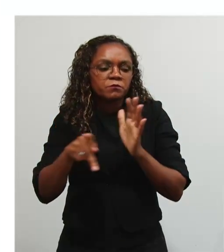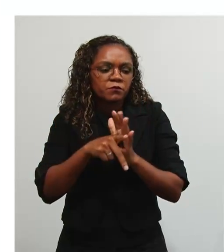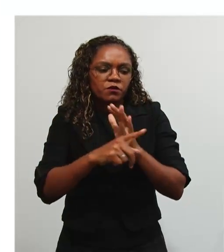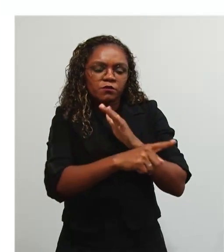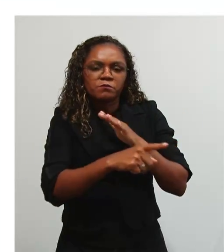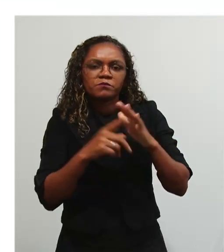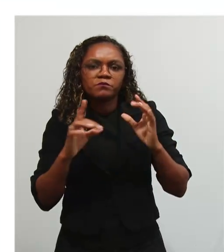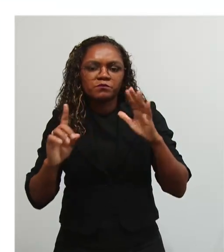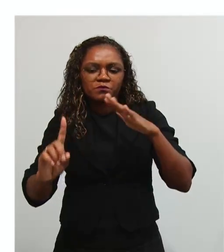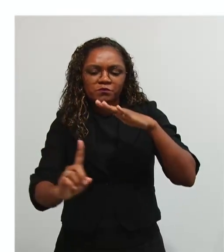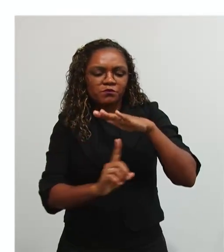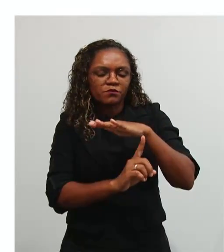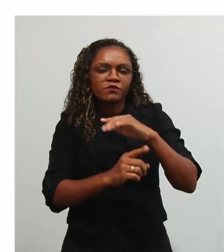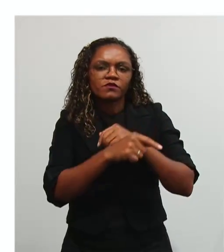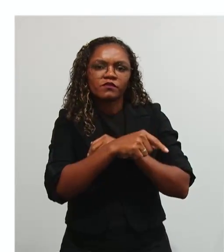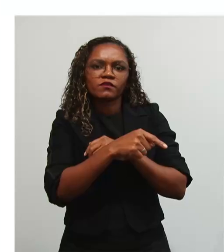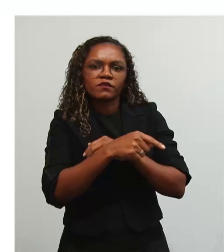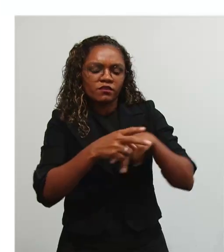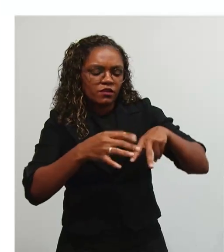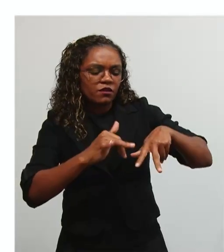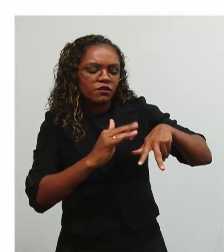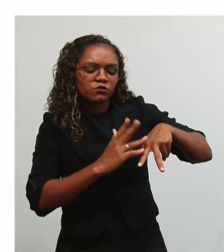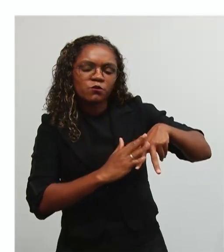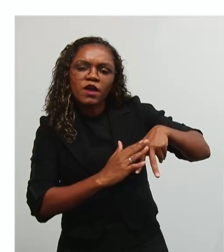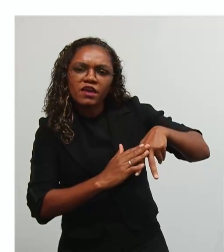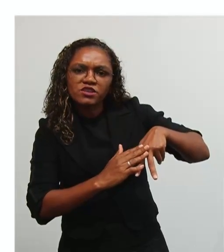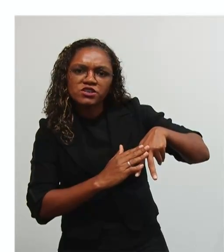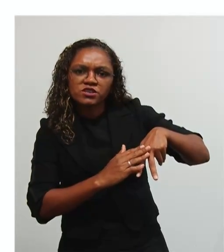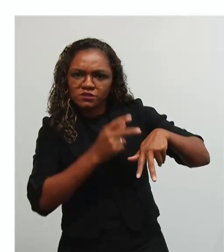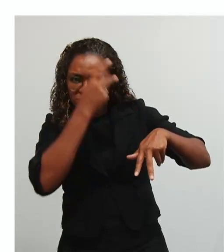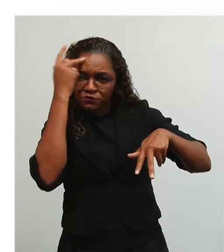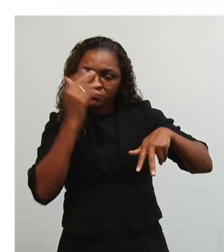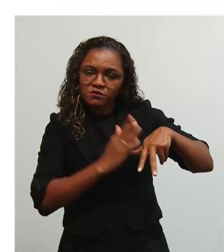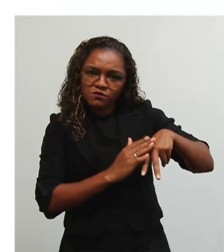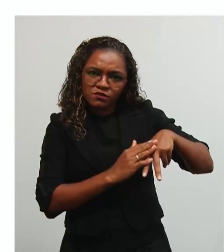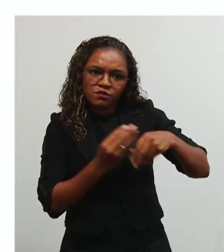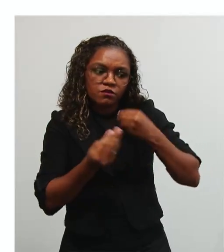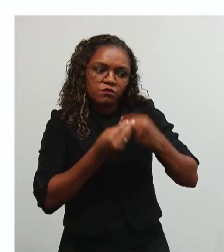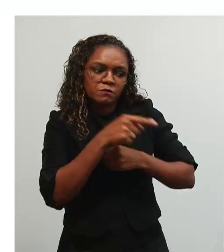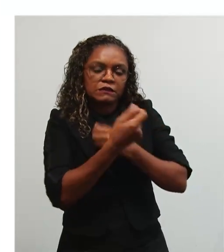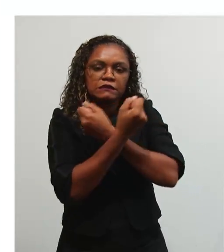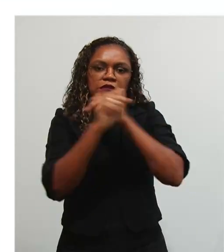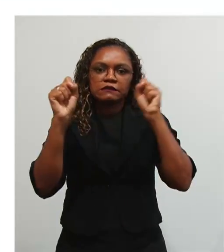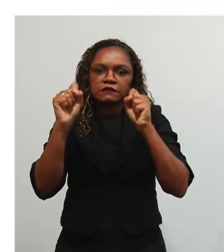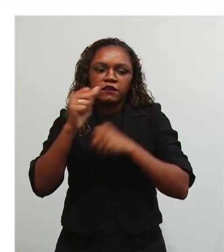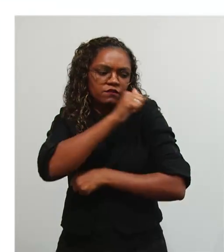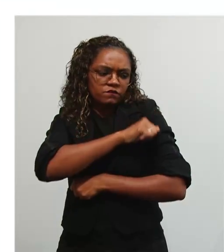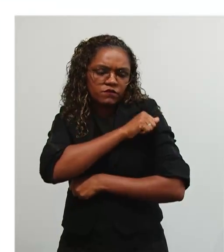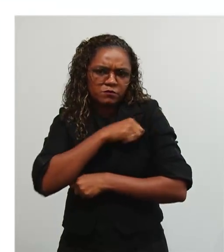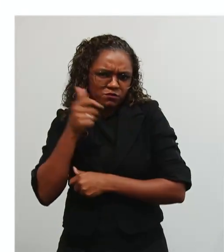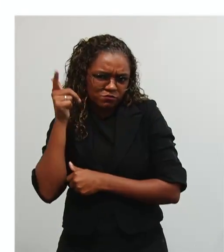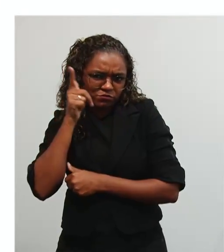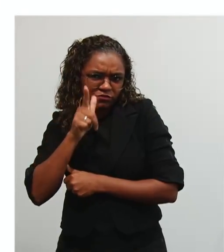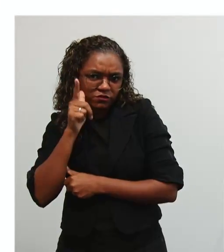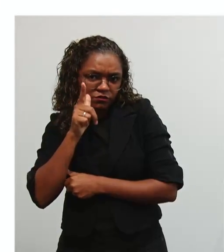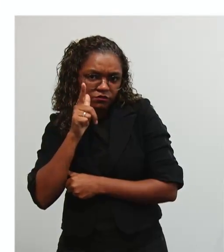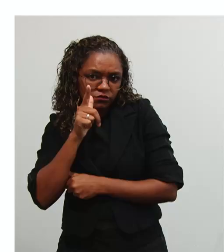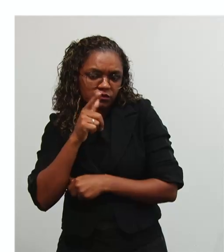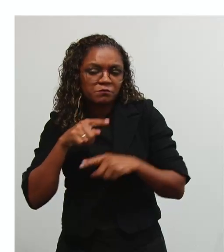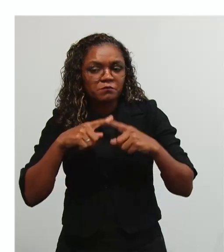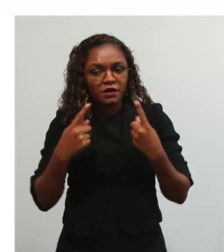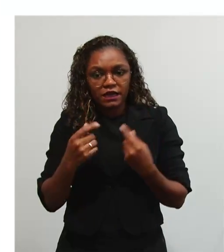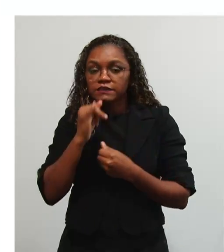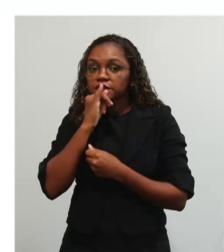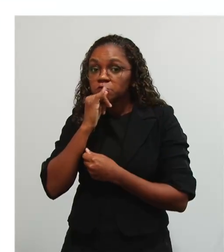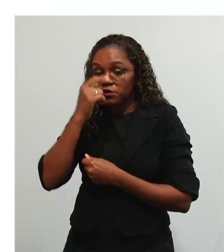Velho, uma única UTI de um hospital, ou 2 hospitais, 3, todos da cidade,